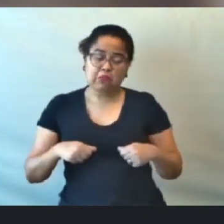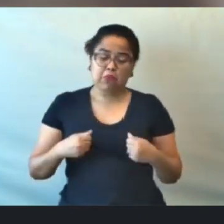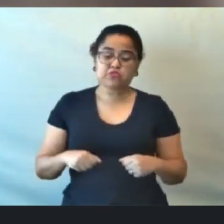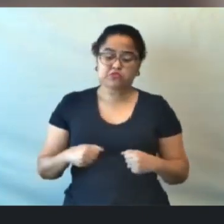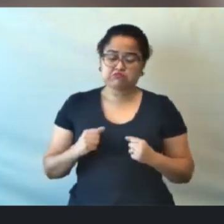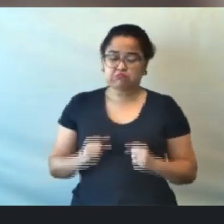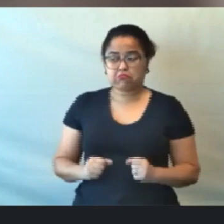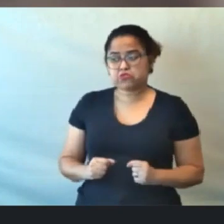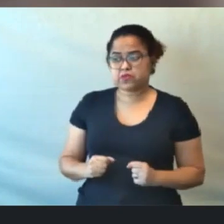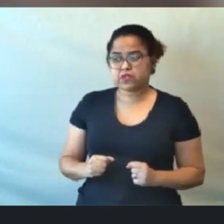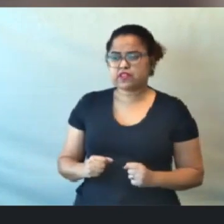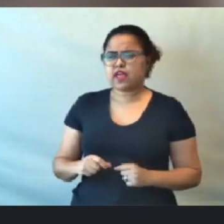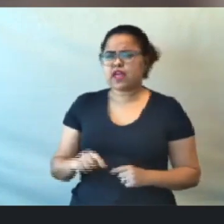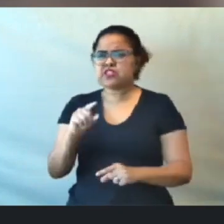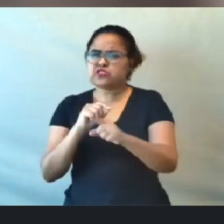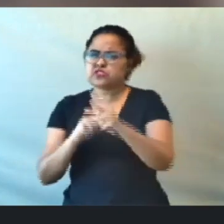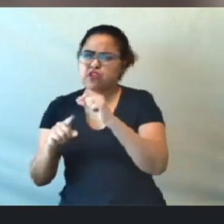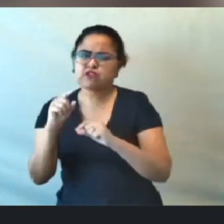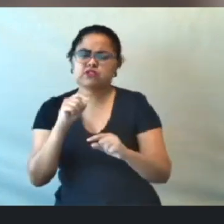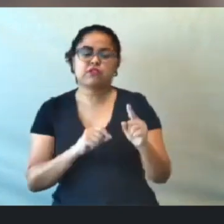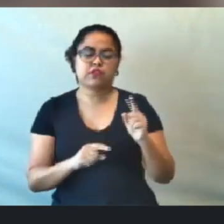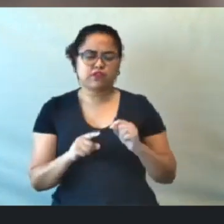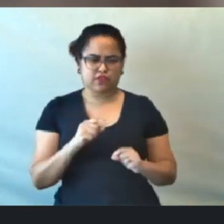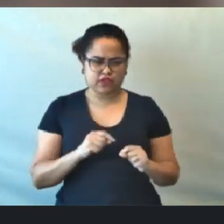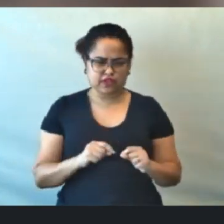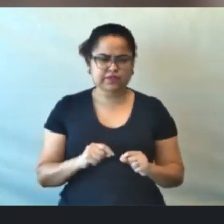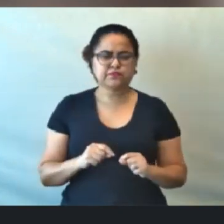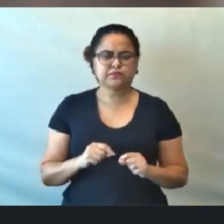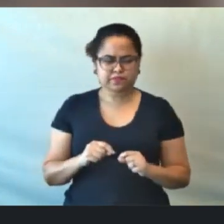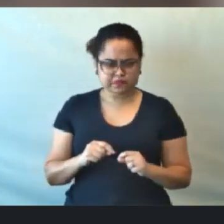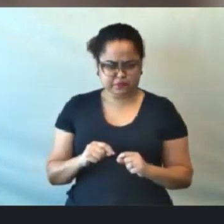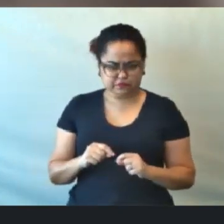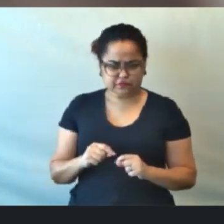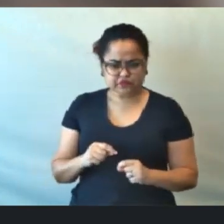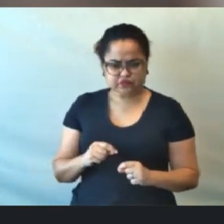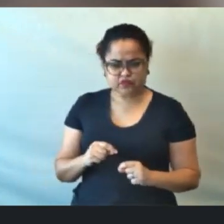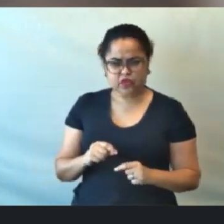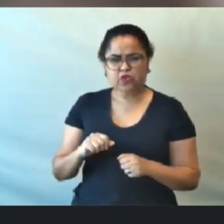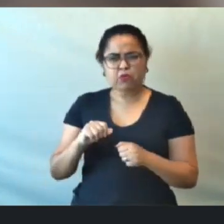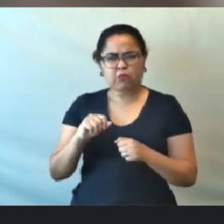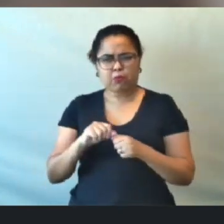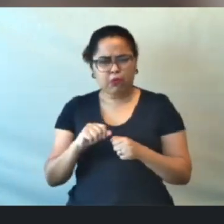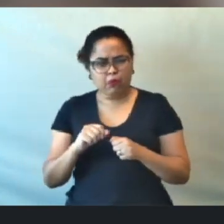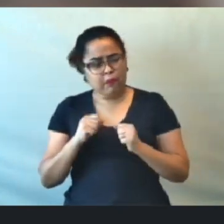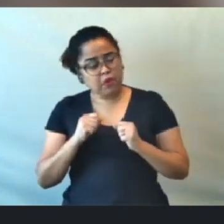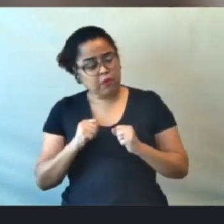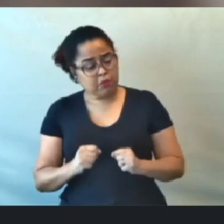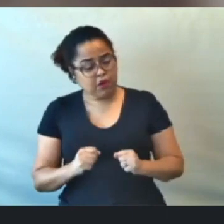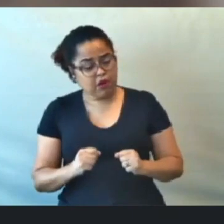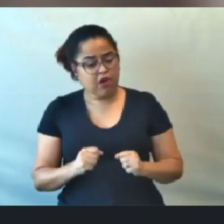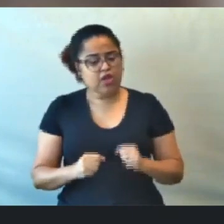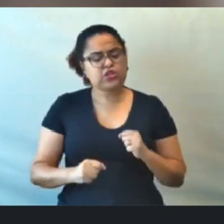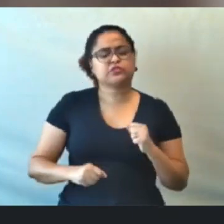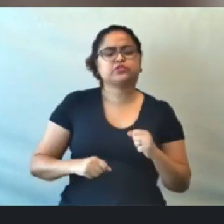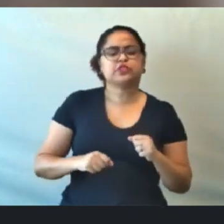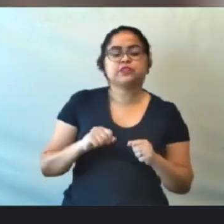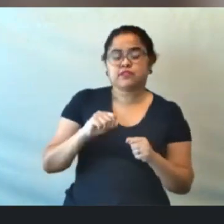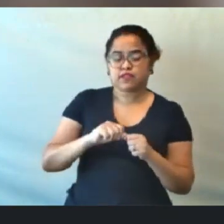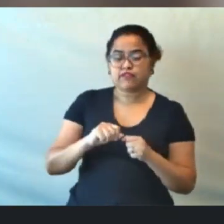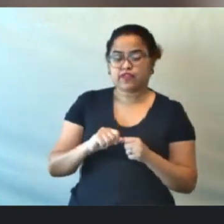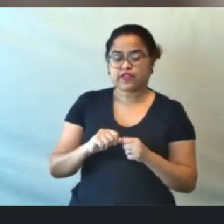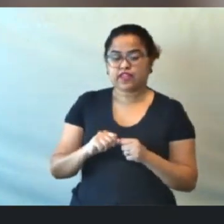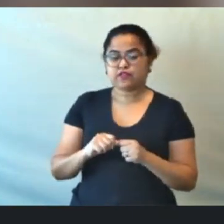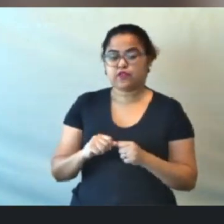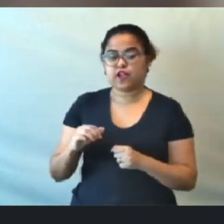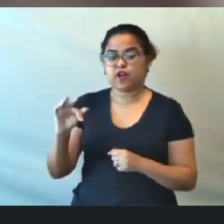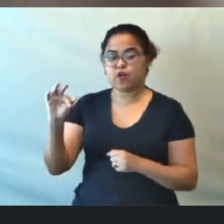ser procedimento, que poderiam ser tomados juntamente ao Fosloc, e algumas dessas providências, que